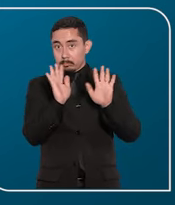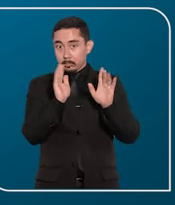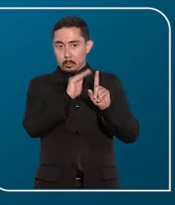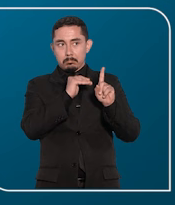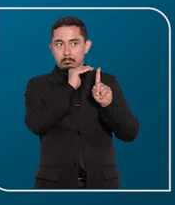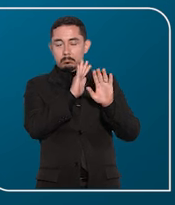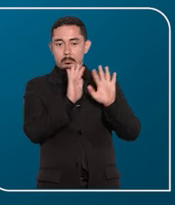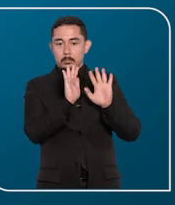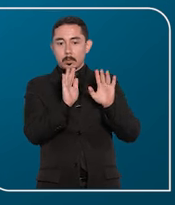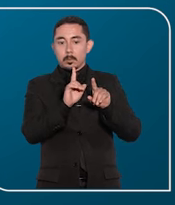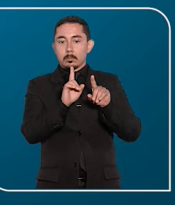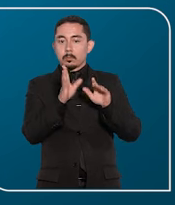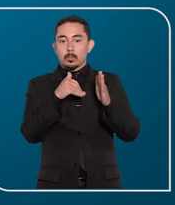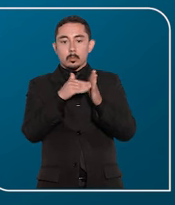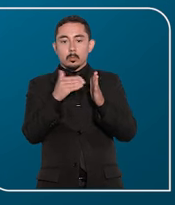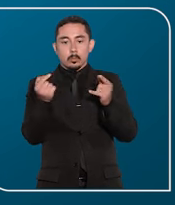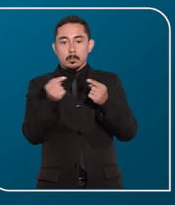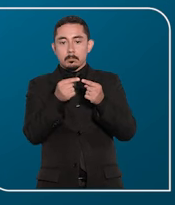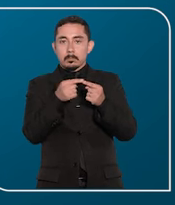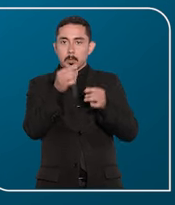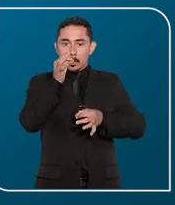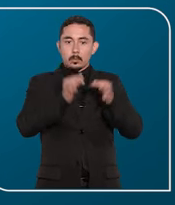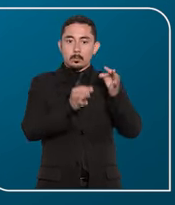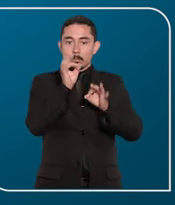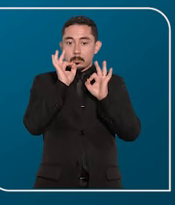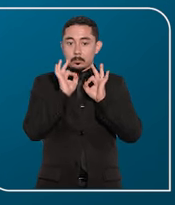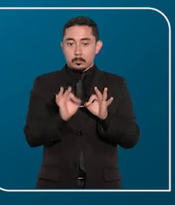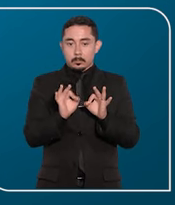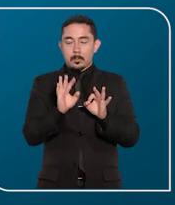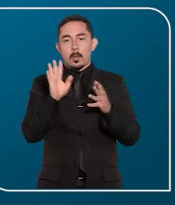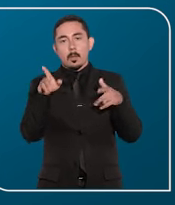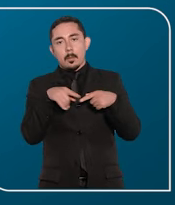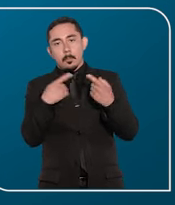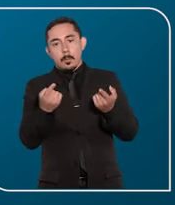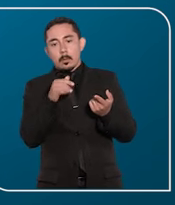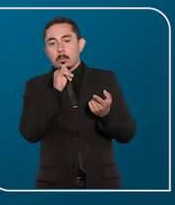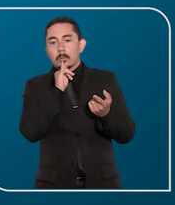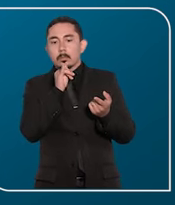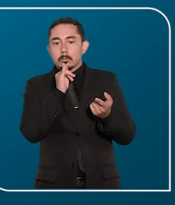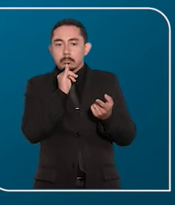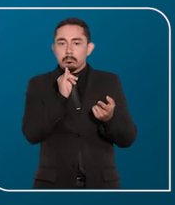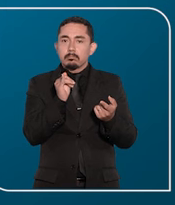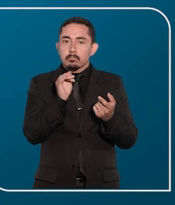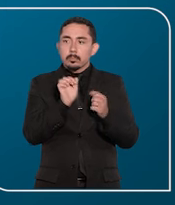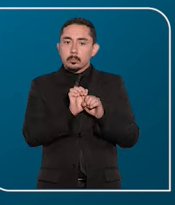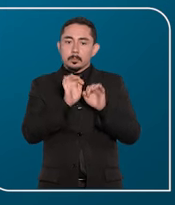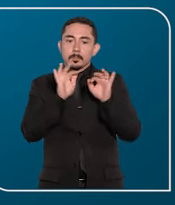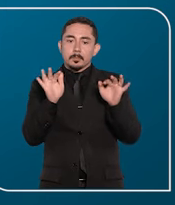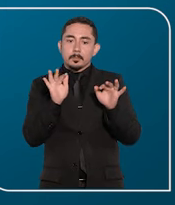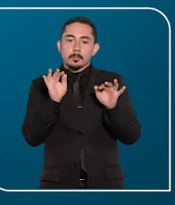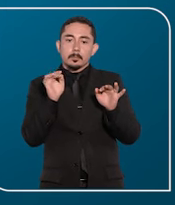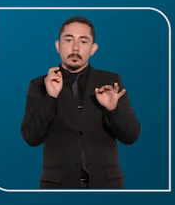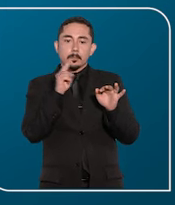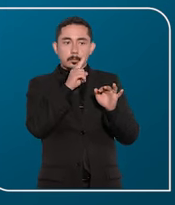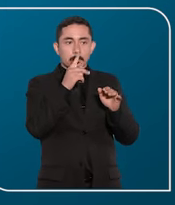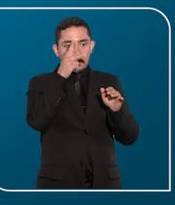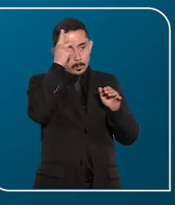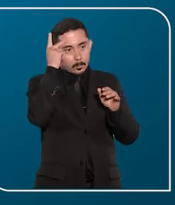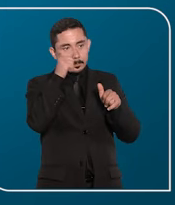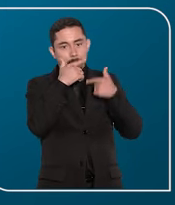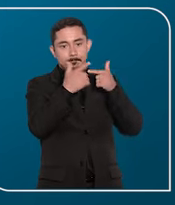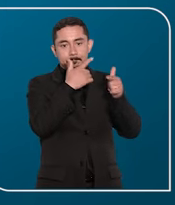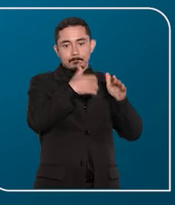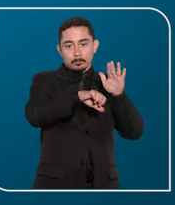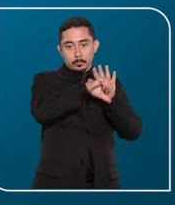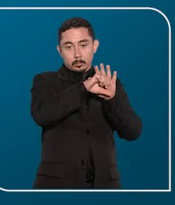realização da justiça, e eu quero até te trazer um exemplo, talvez, para te ilustrar. Os penalistas, né, os criminalistas, eles brigam há